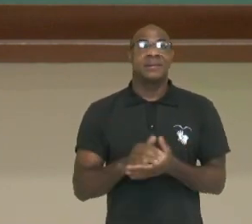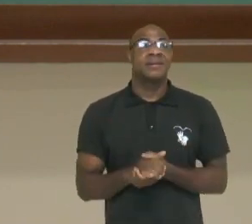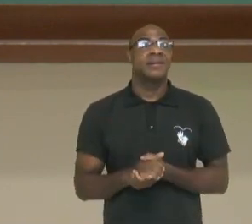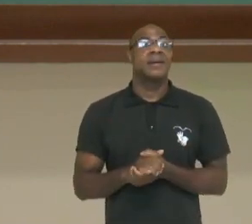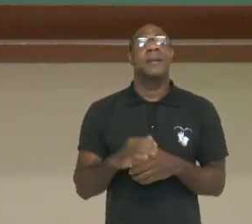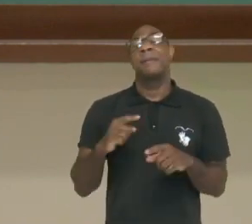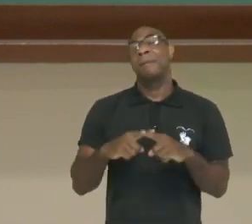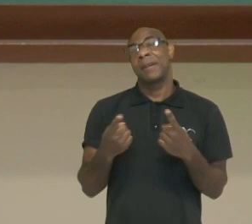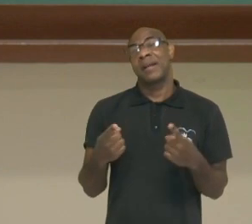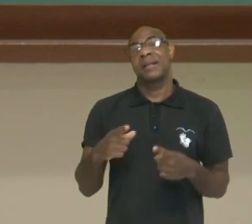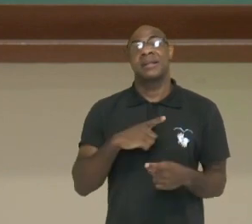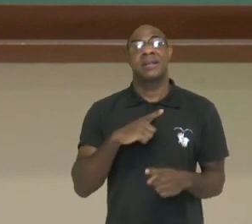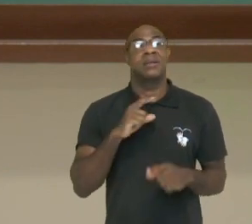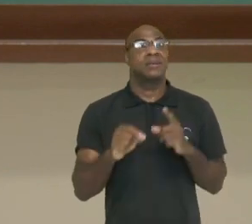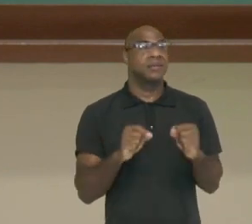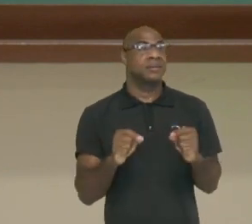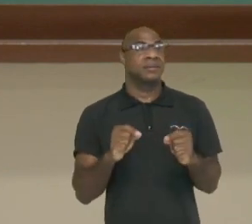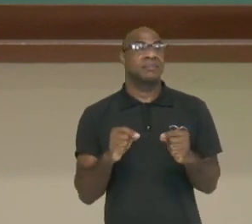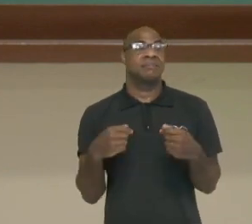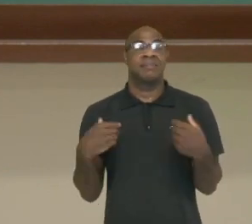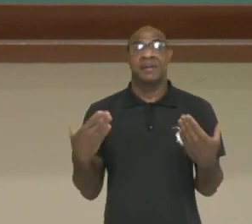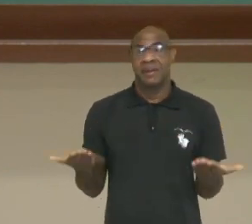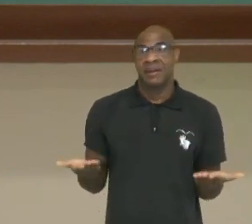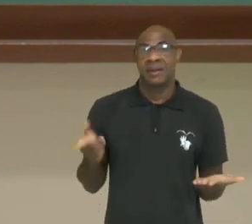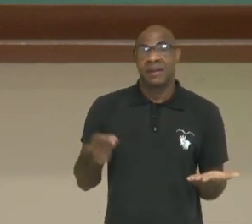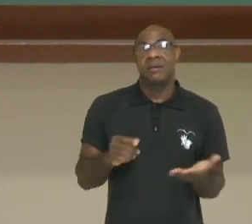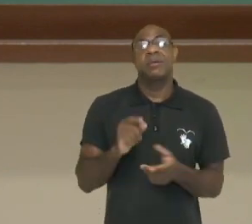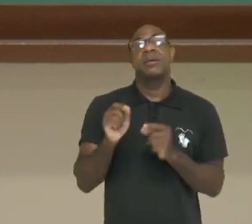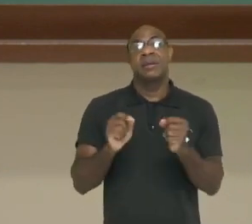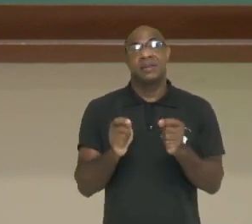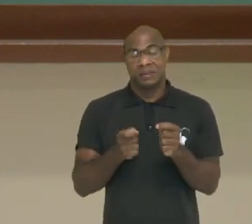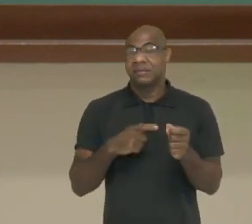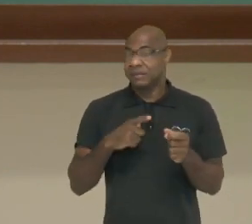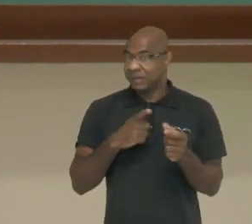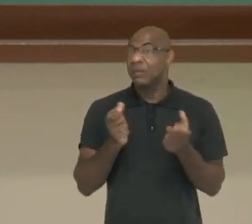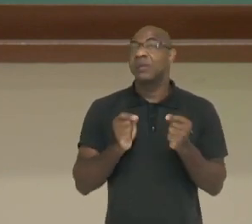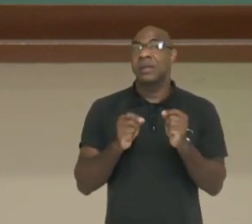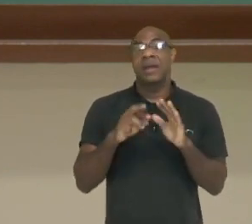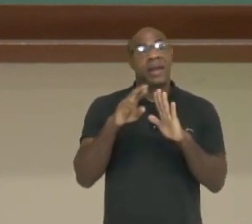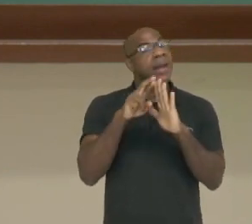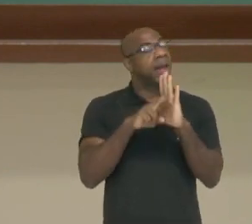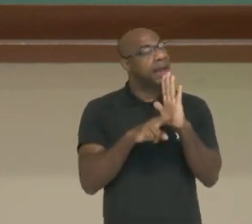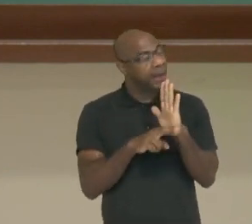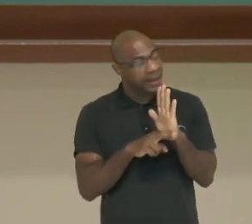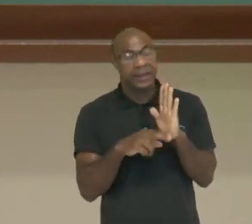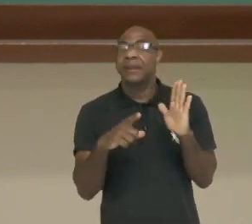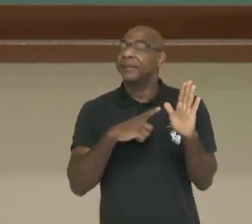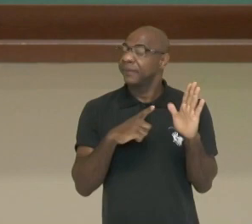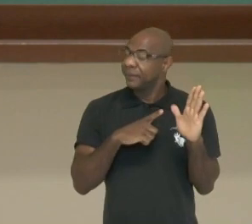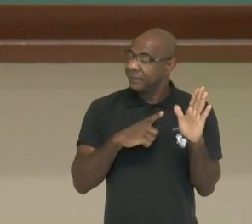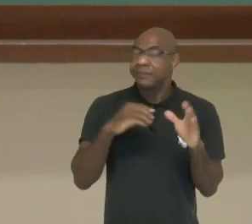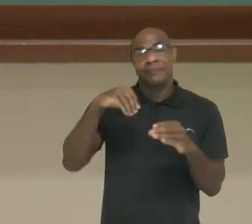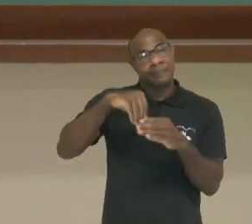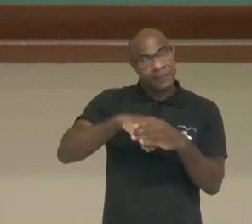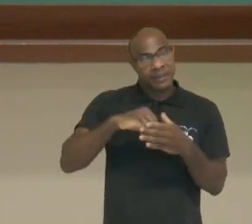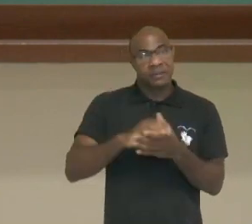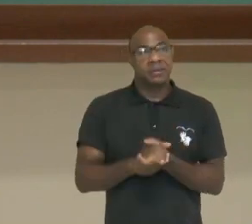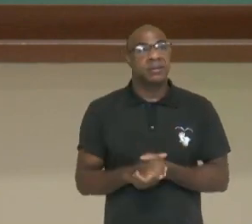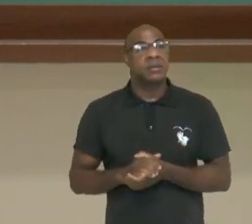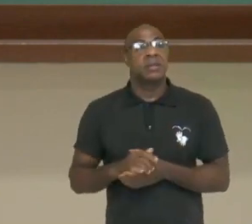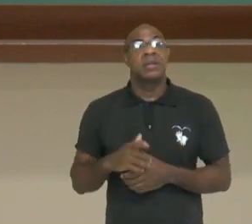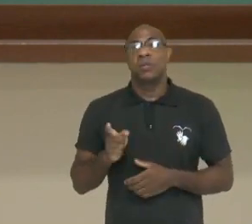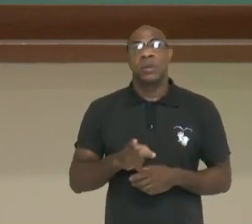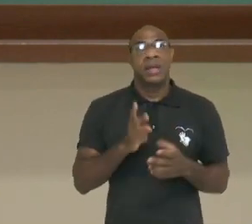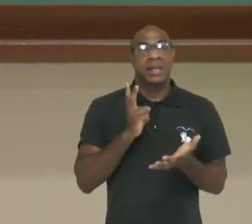mas elas são regidas por um órgão que as regulamenta, o que vale, o que não vale. E as regras não são as mesmas